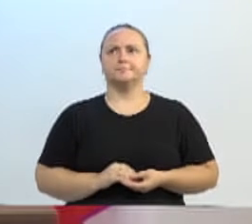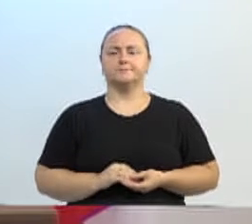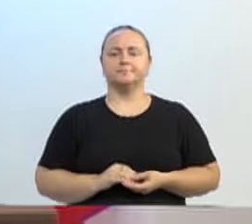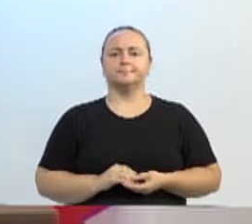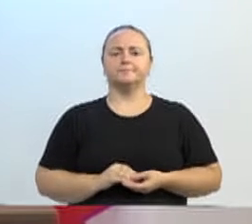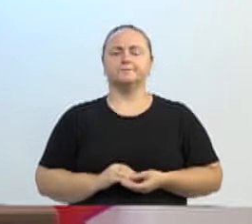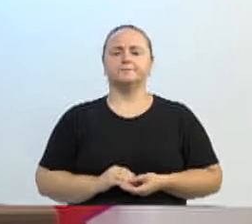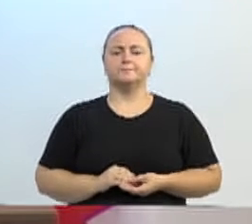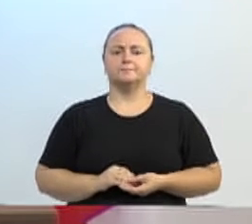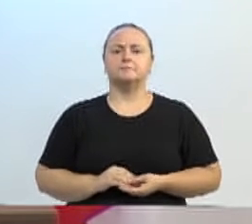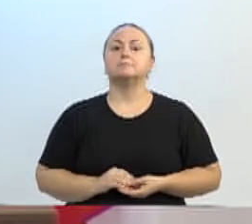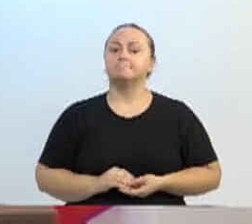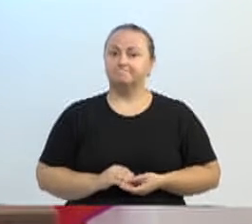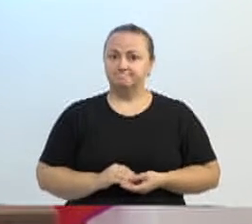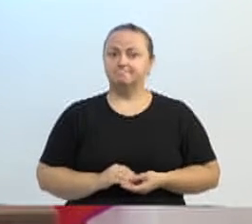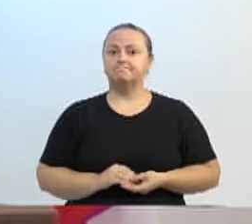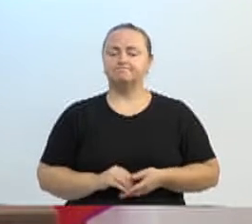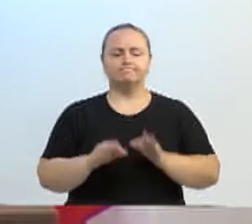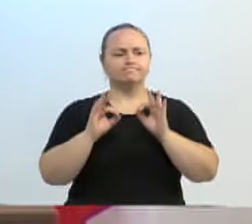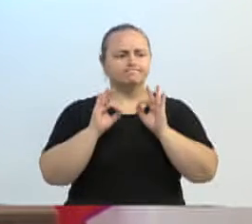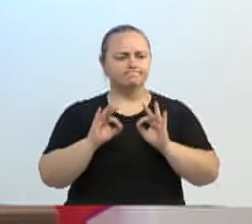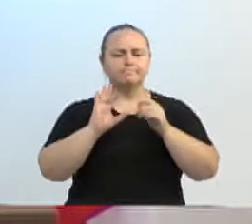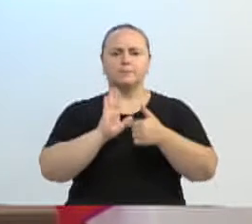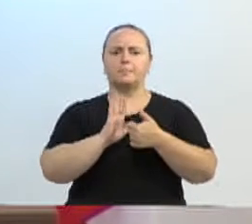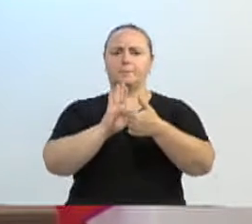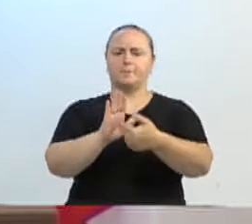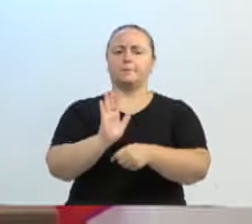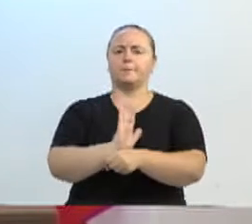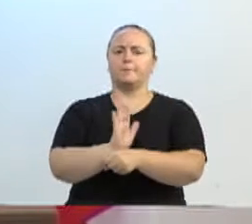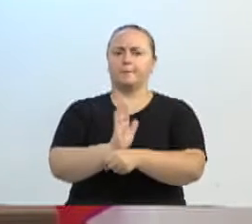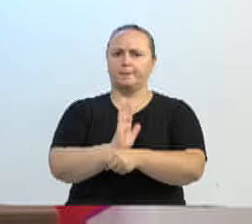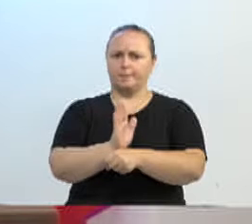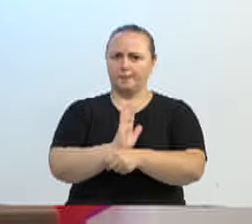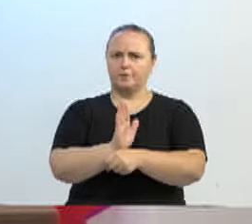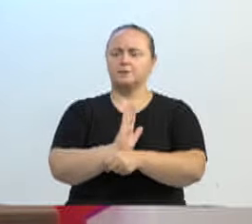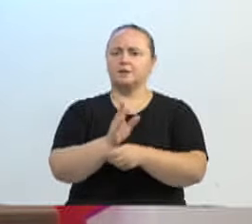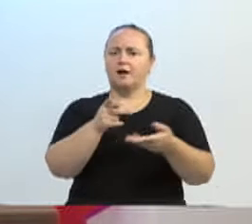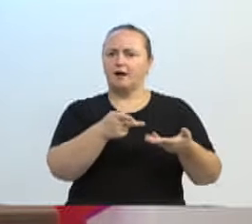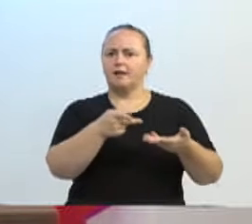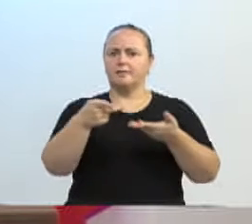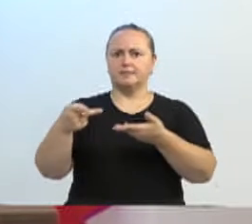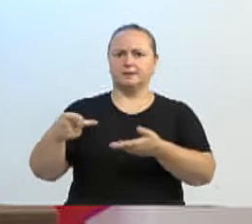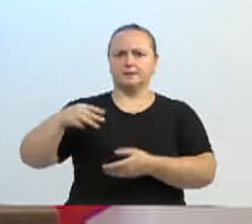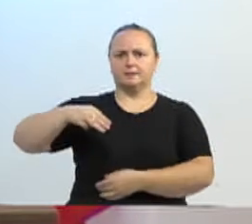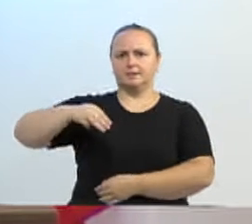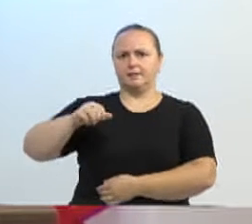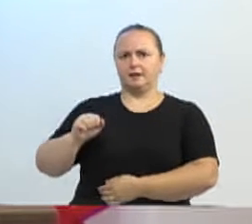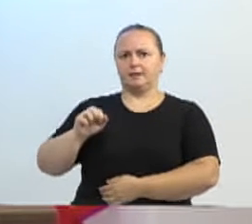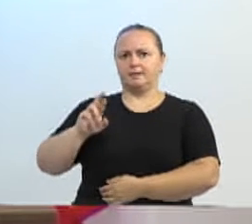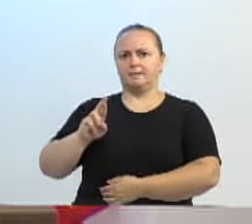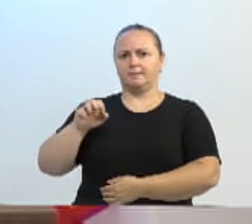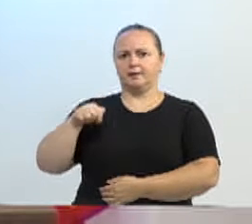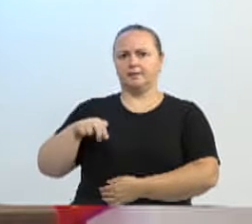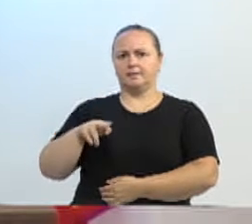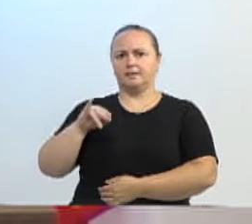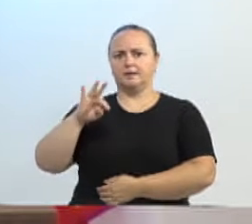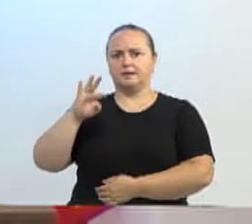Eu fiz questão de trazer esse vídeo, uma visita que fizemos ao vereador Maquito em Florianópolis, a